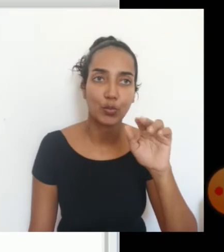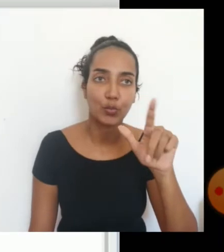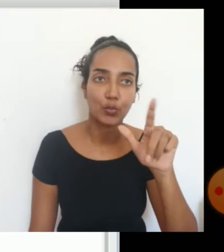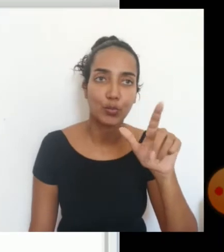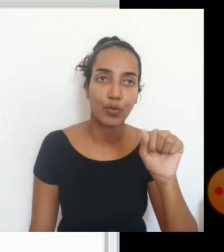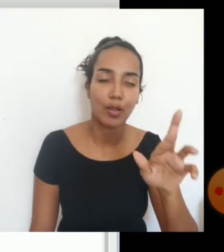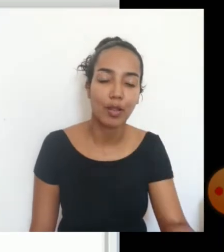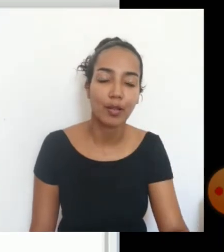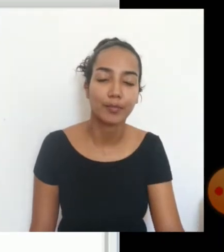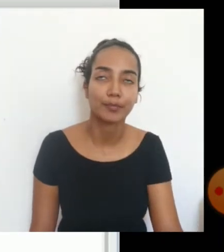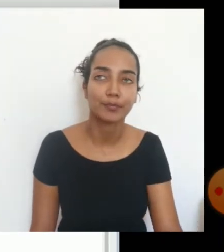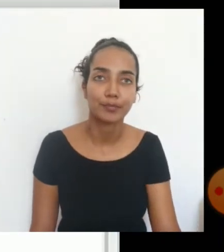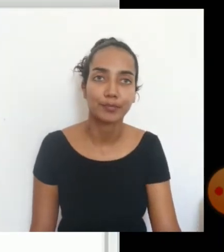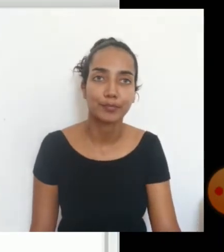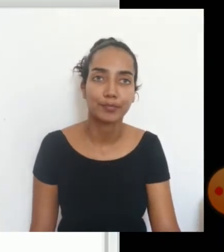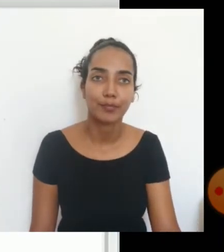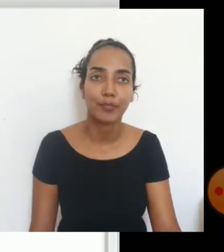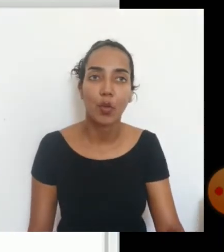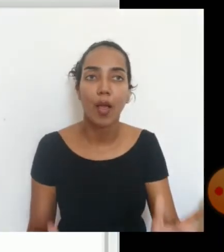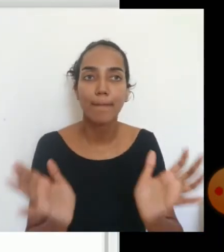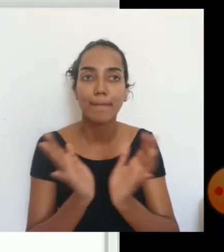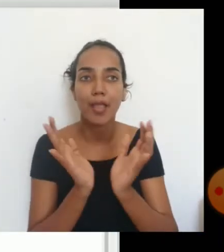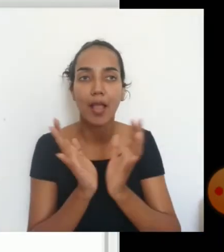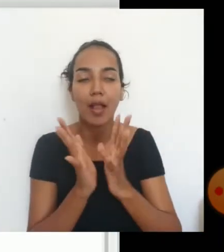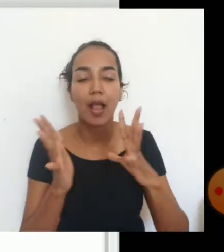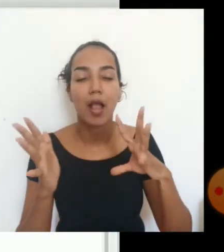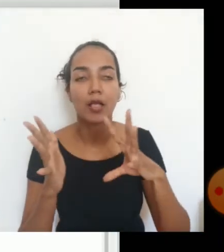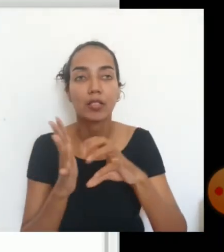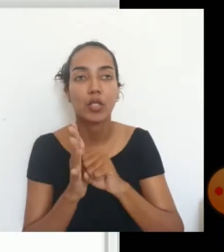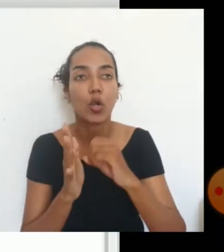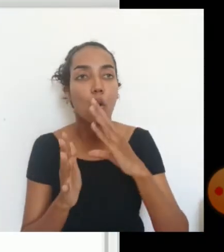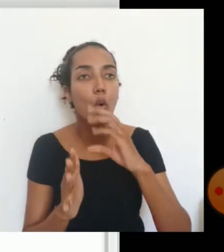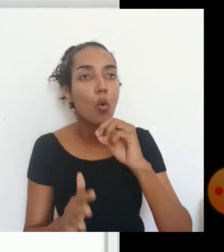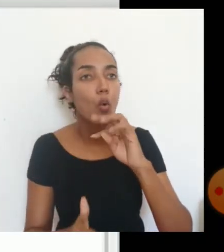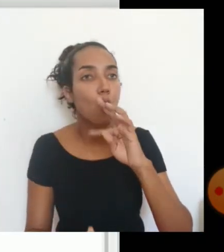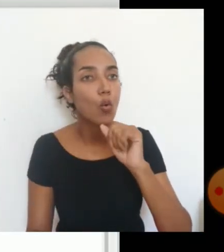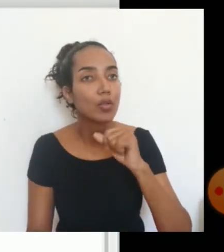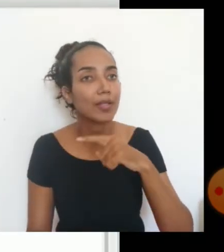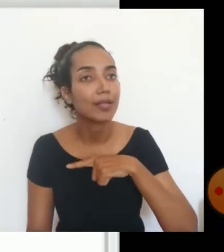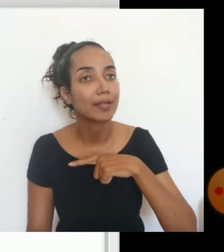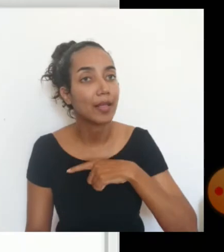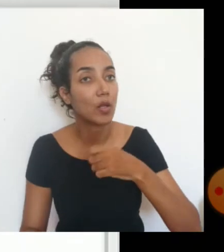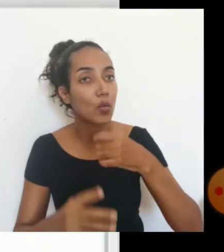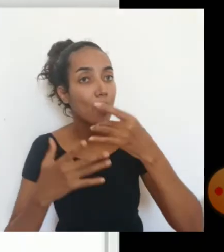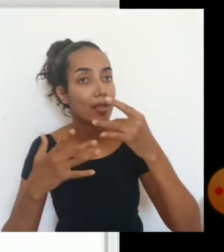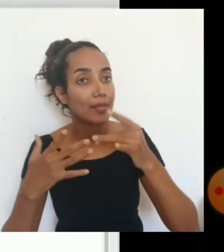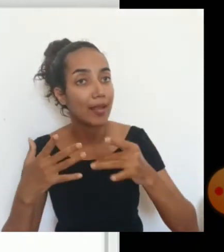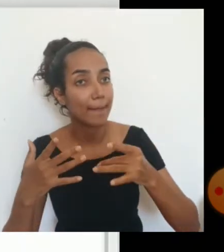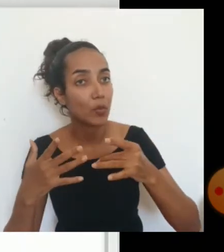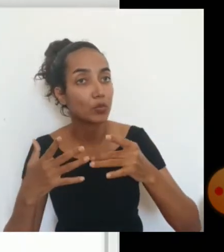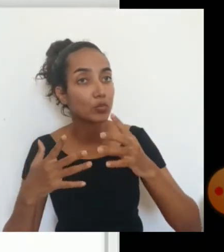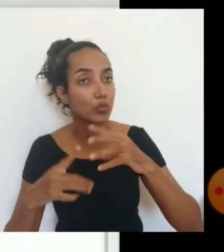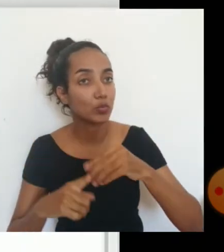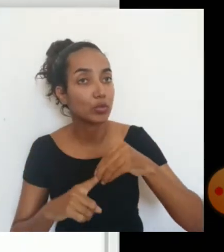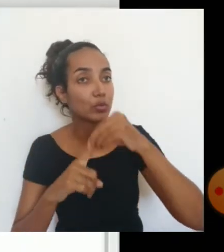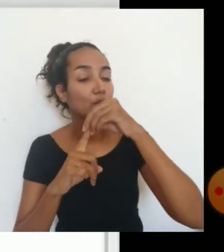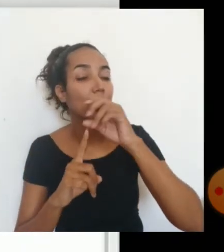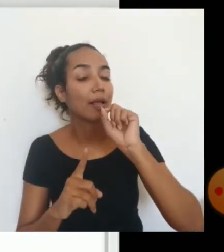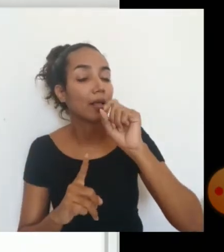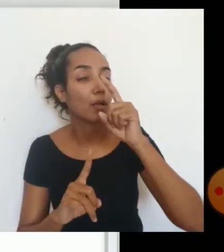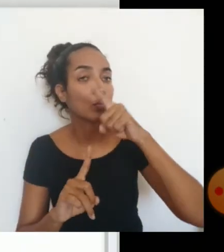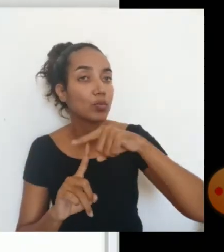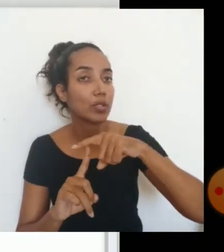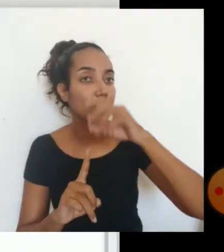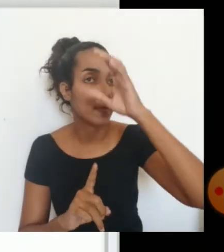tipo cliente, e esse cliente, que é isso aqui vai me retornar um cliente. Note que o método getTitular